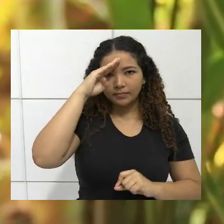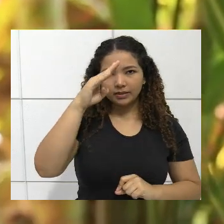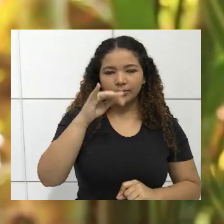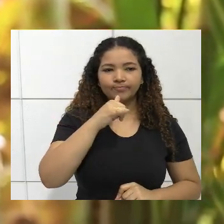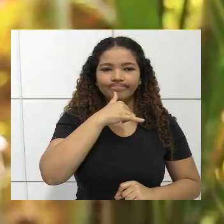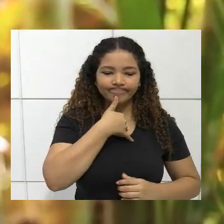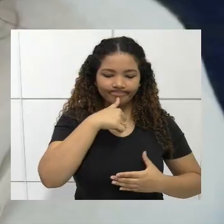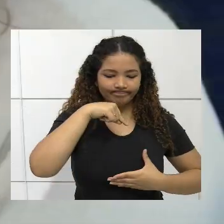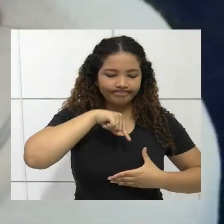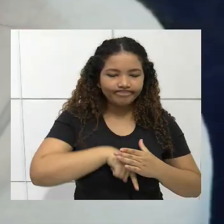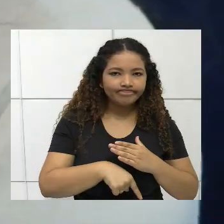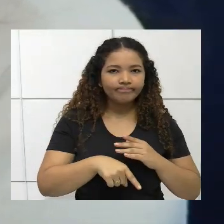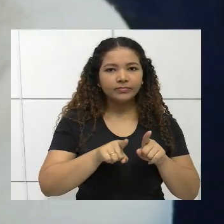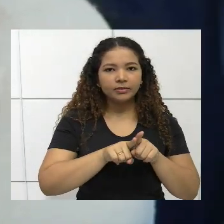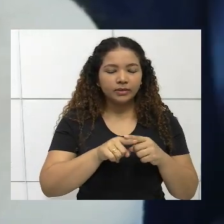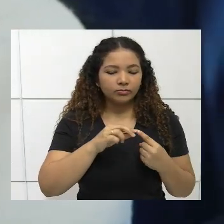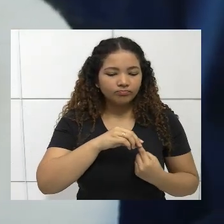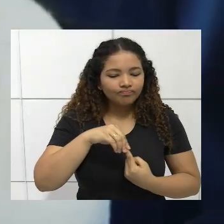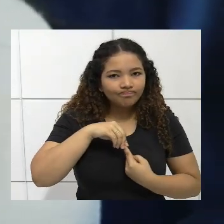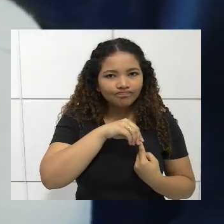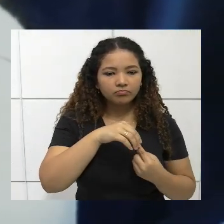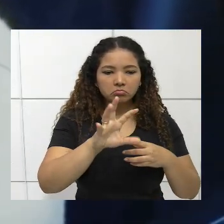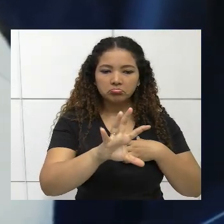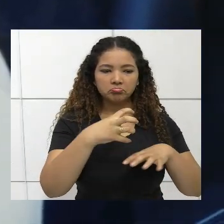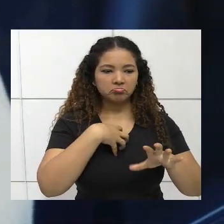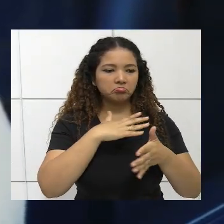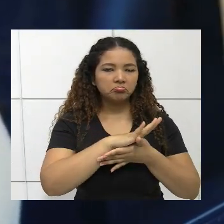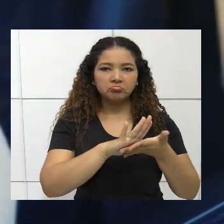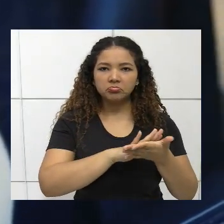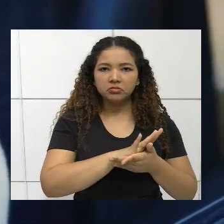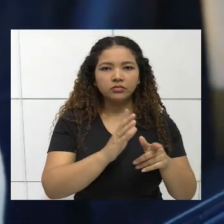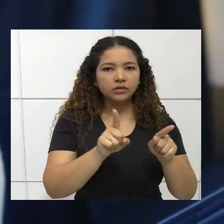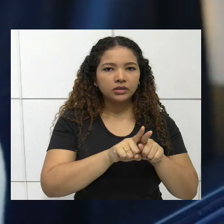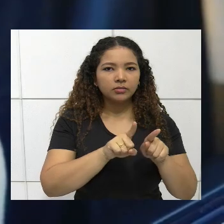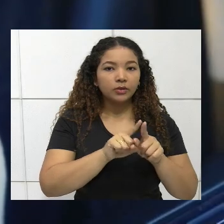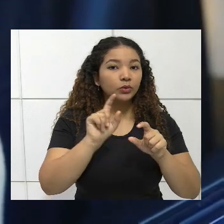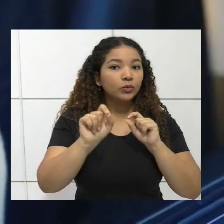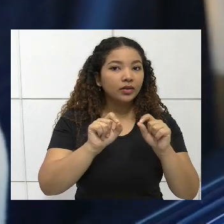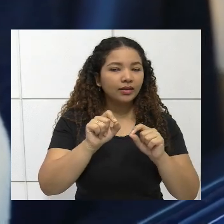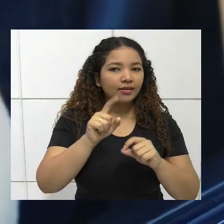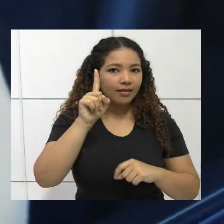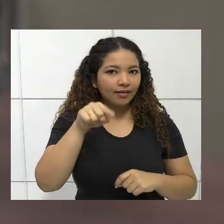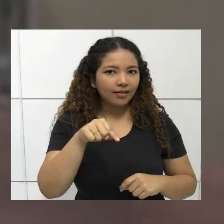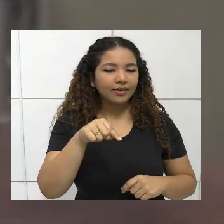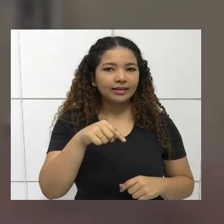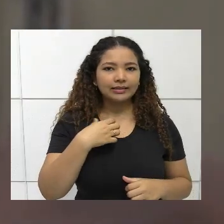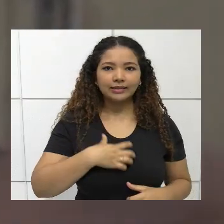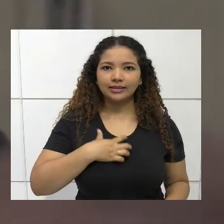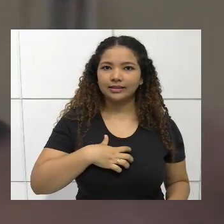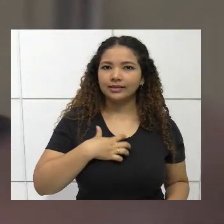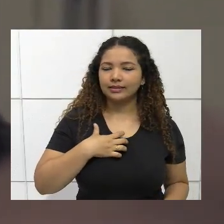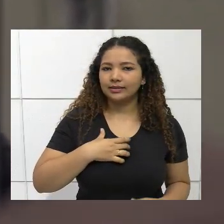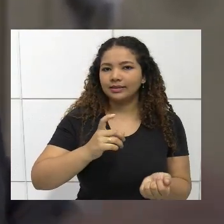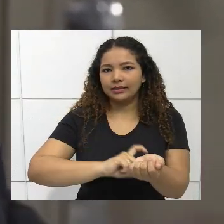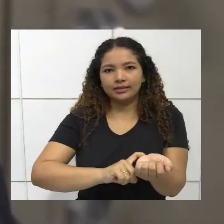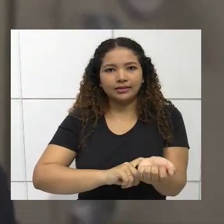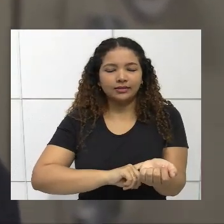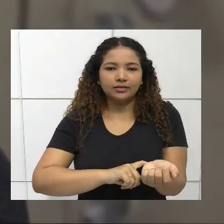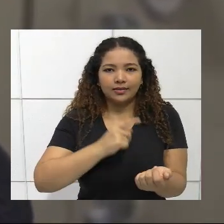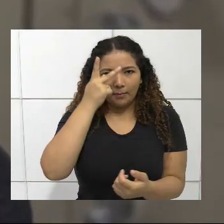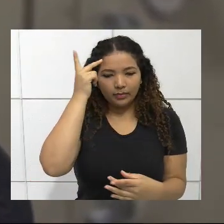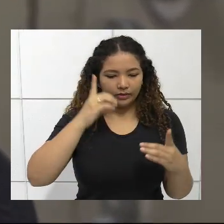profunda, o isolamento, a apatia e um que pouca gente sabe, que é a irritabilidade. Então, uma pessoa depressiva